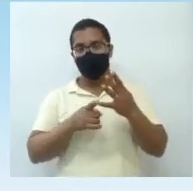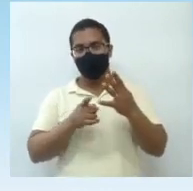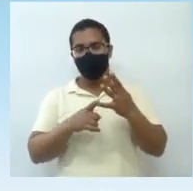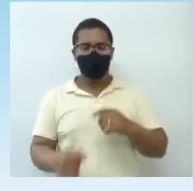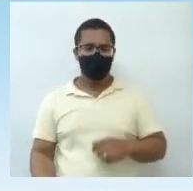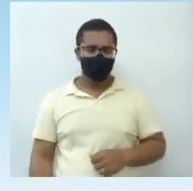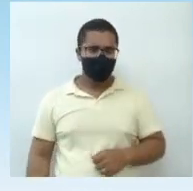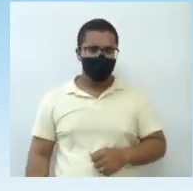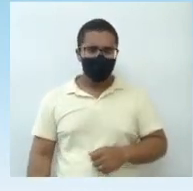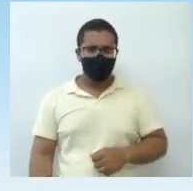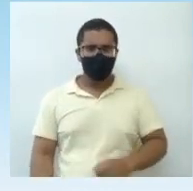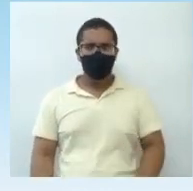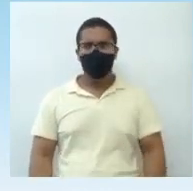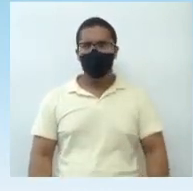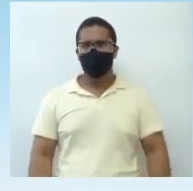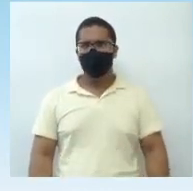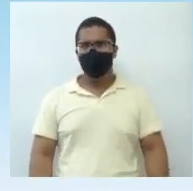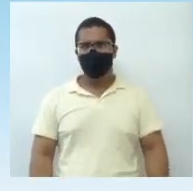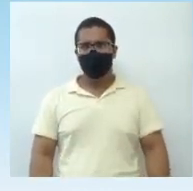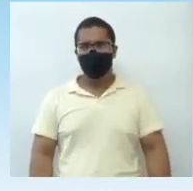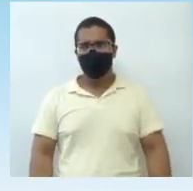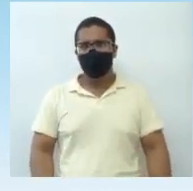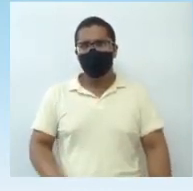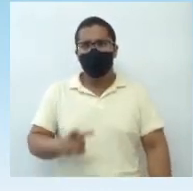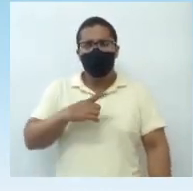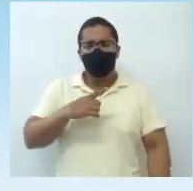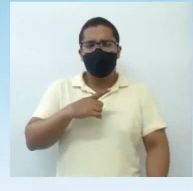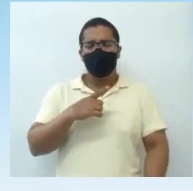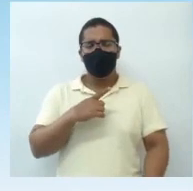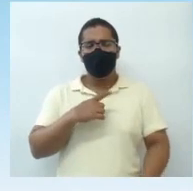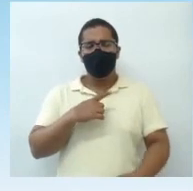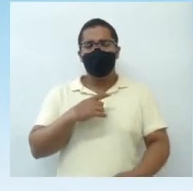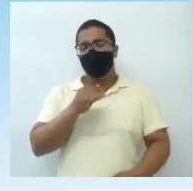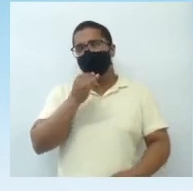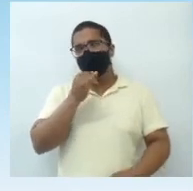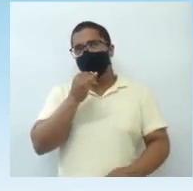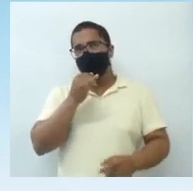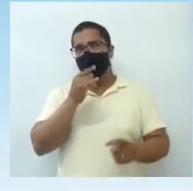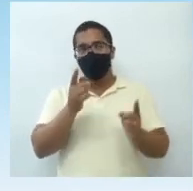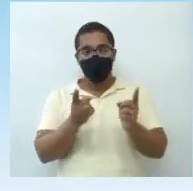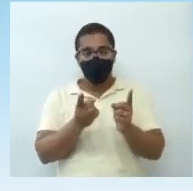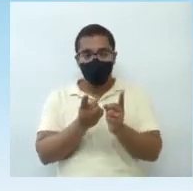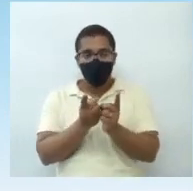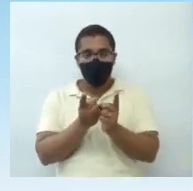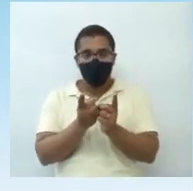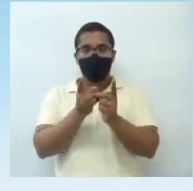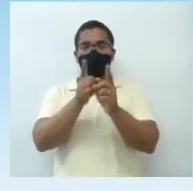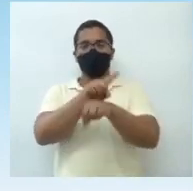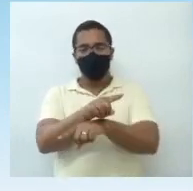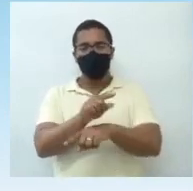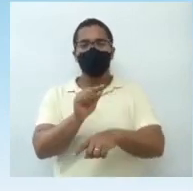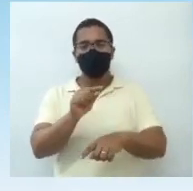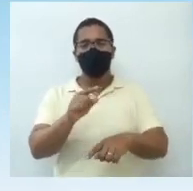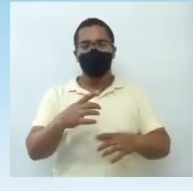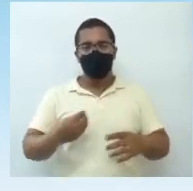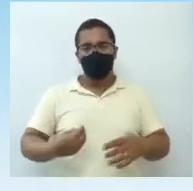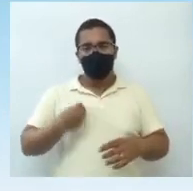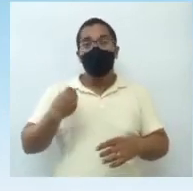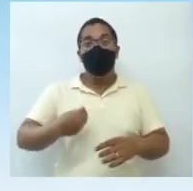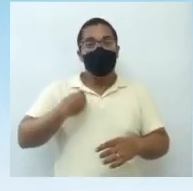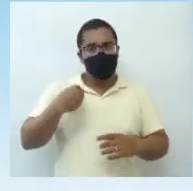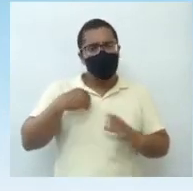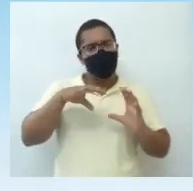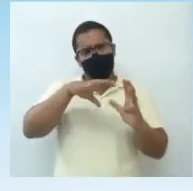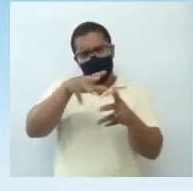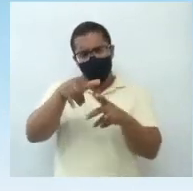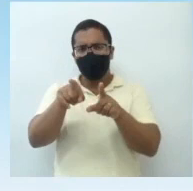seguinte e a contraposição e vamos encontrar no chamado mundo da vida e o